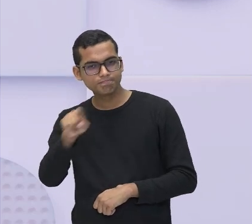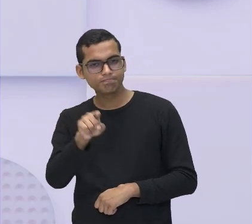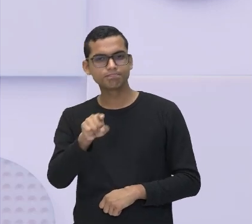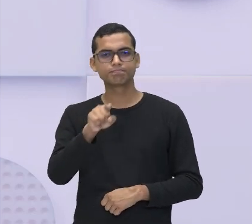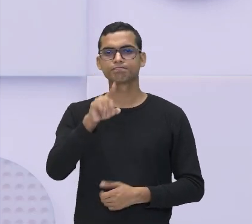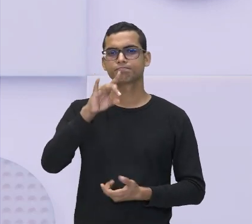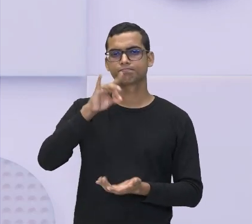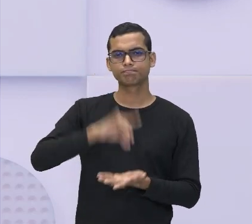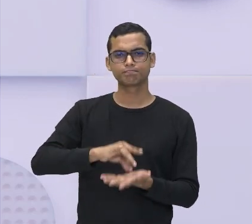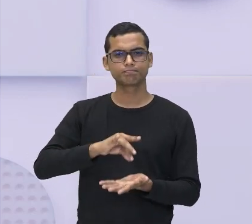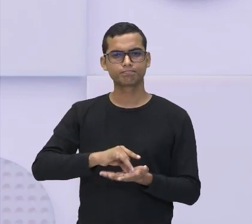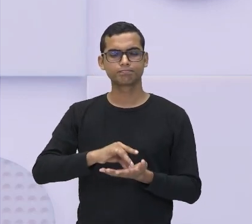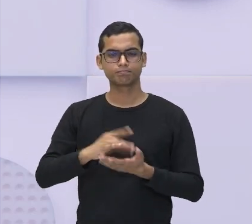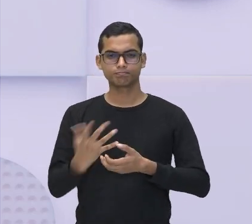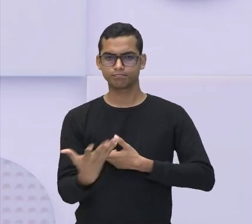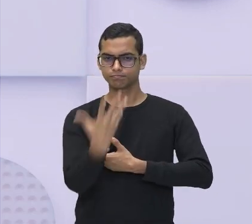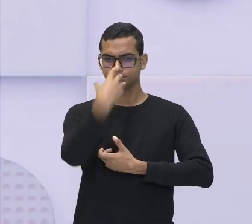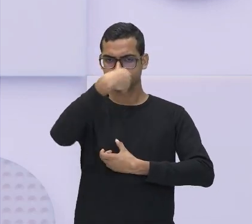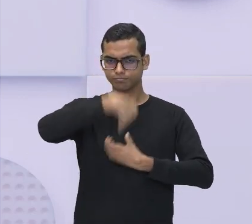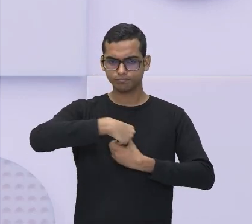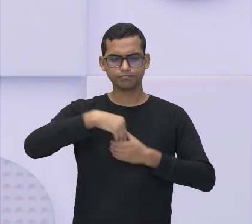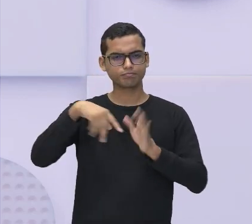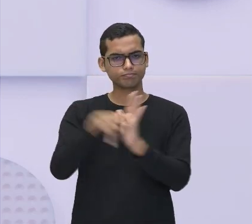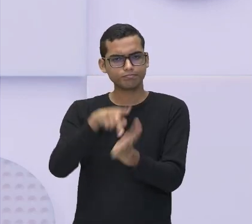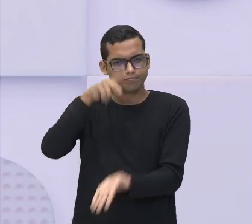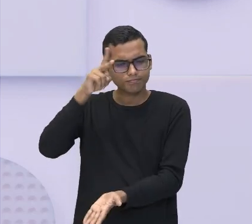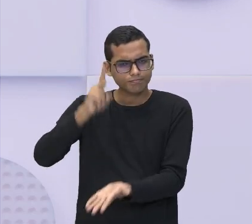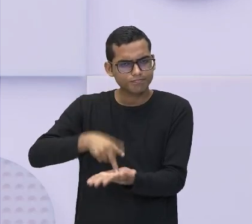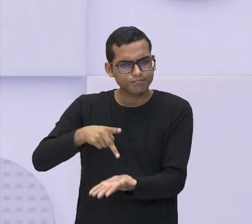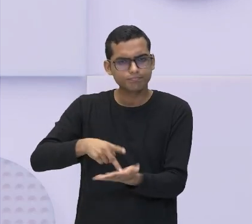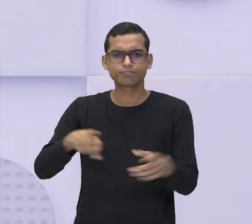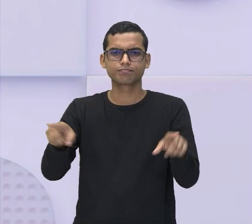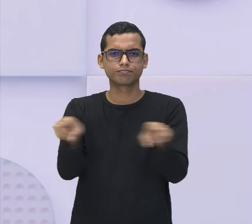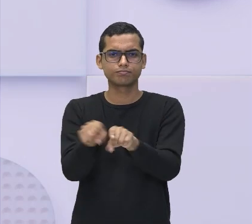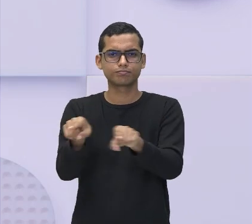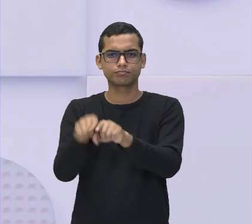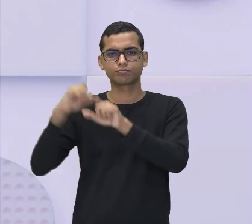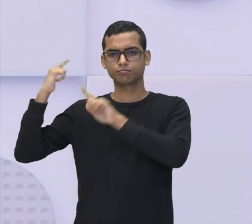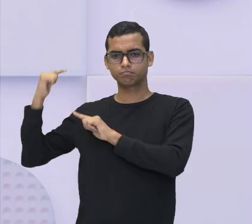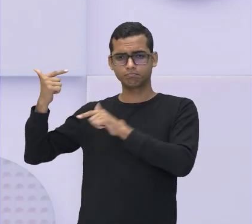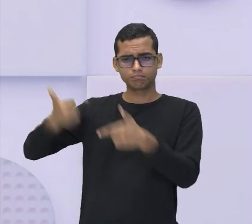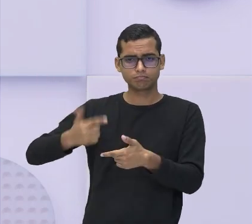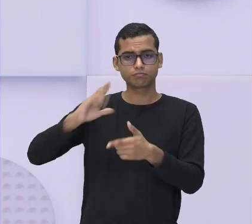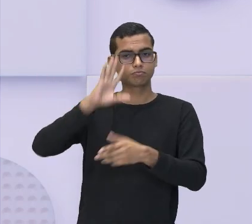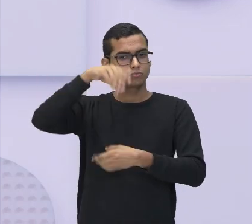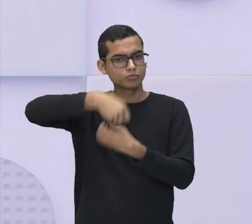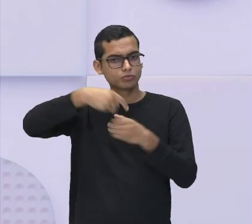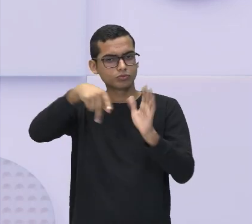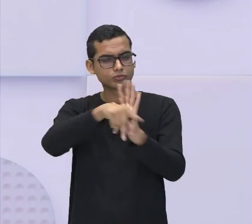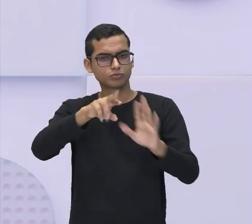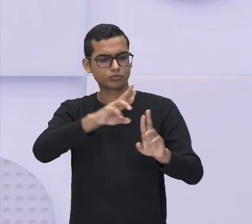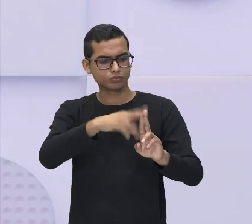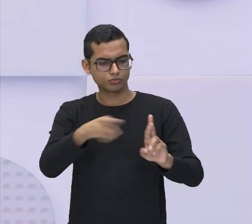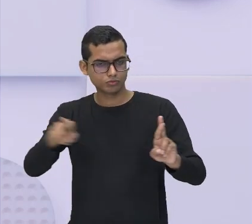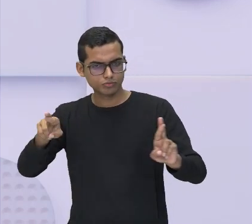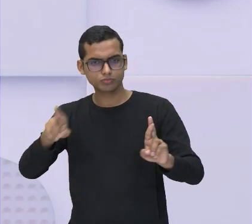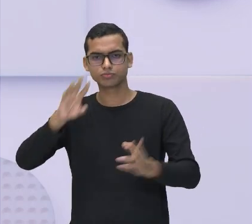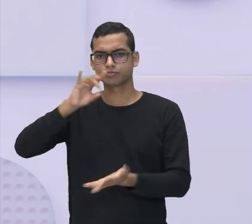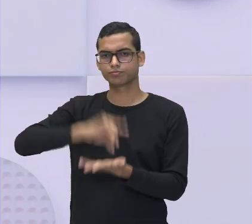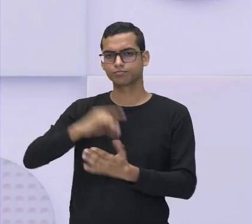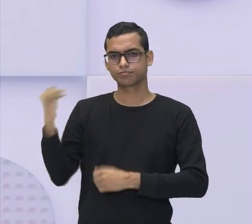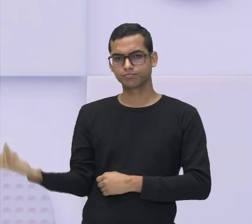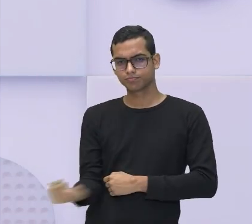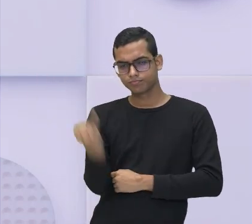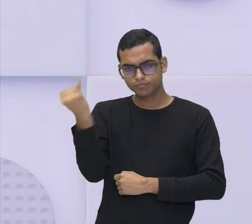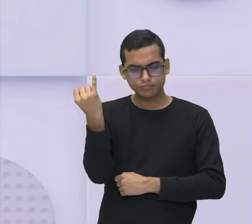e tradições religiosas na sua comunidade que são super importantes para você